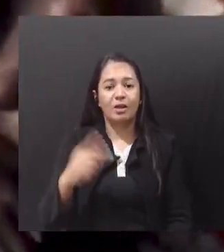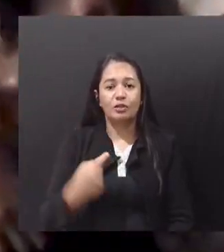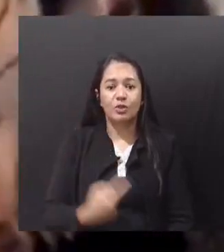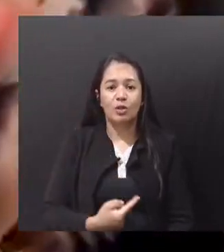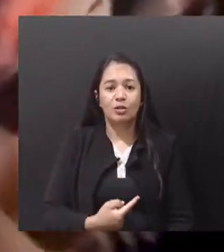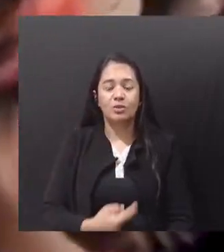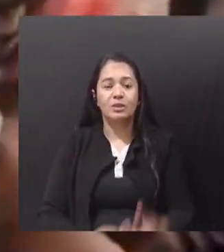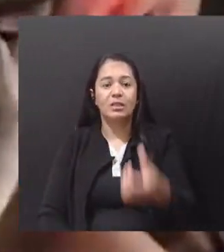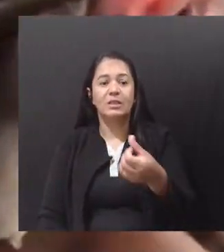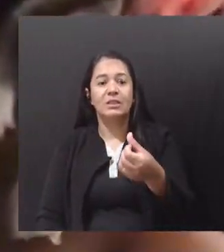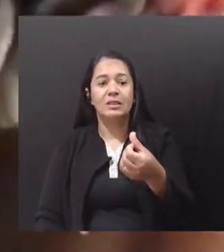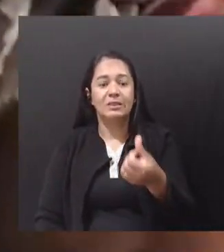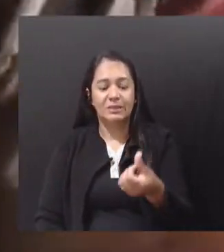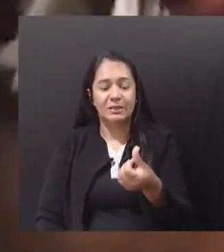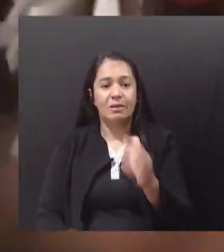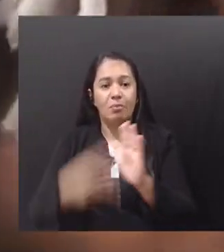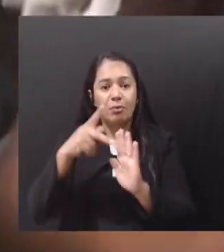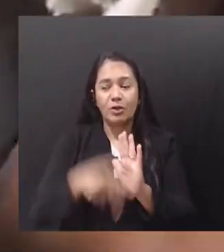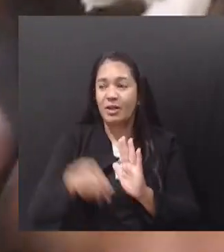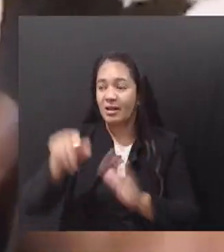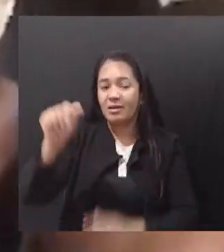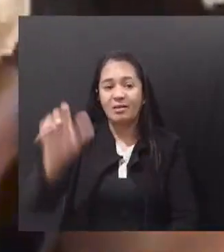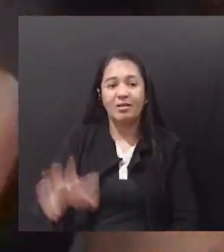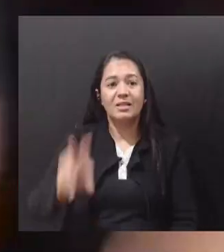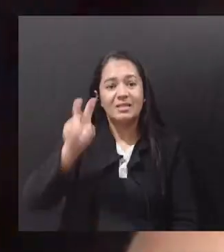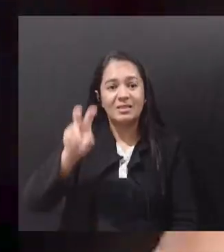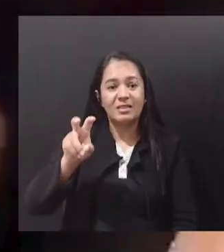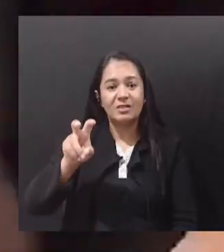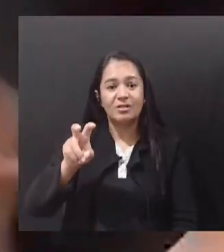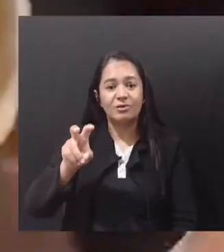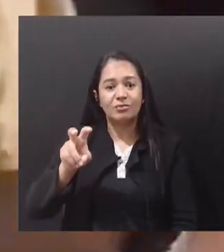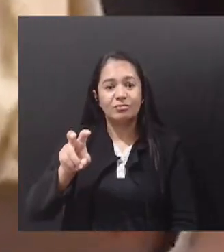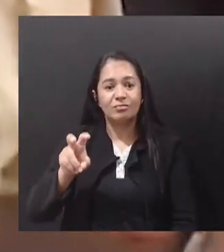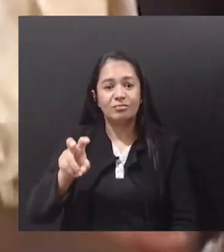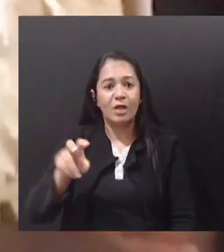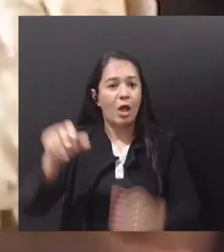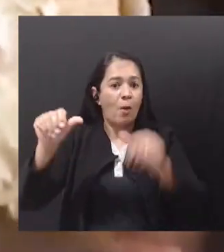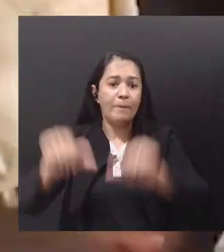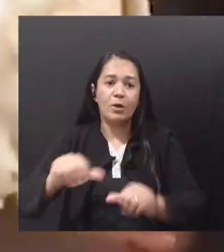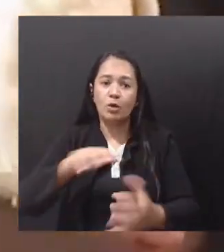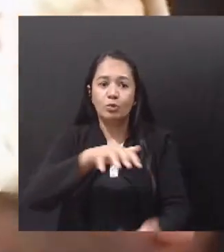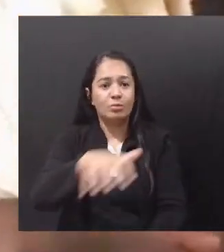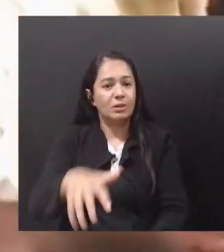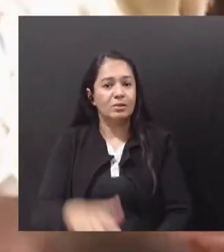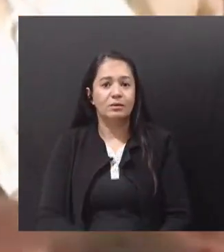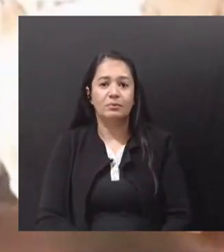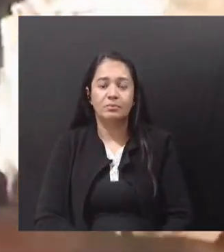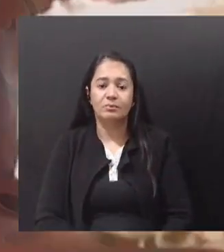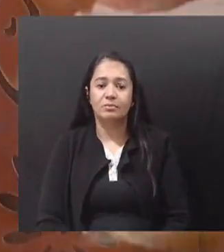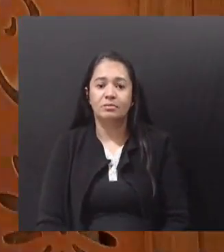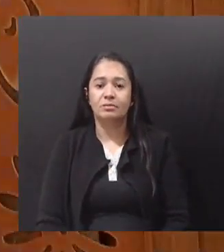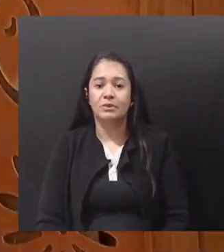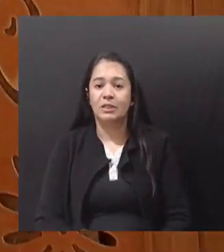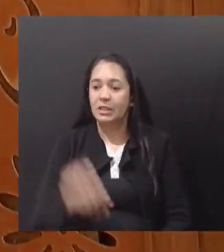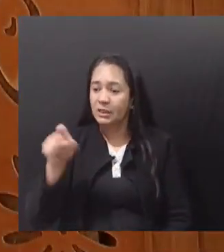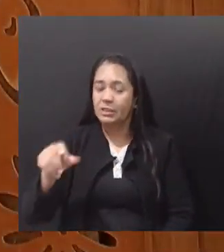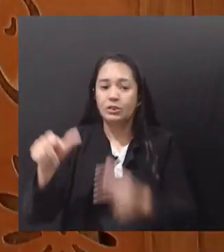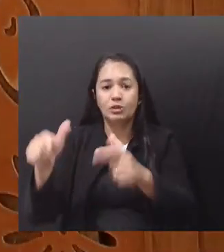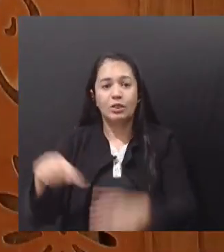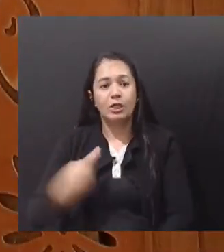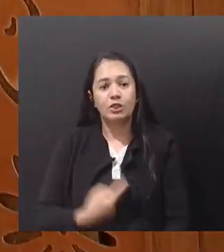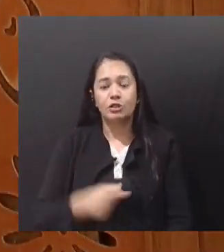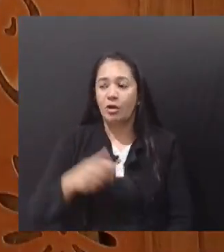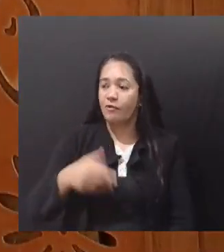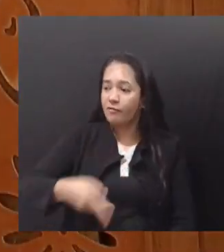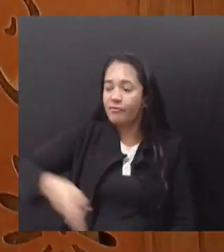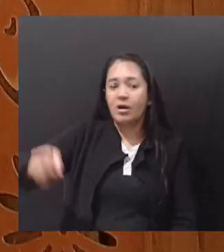6 projetos na África. Os 5 projetos é de trás para frente os piores do planeta. Então é nesses locais que a fraternidade vai, aonde